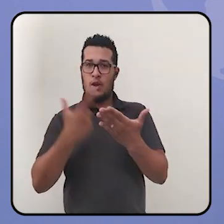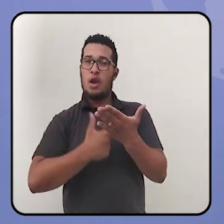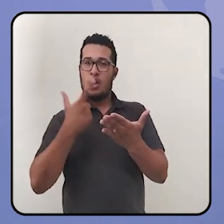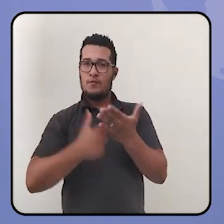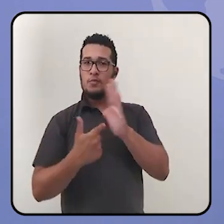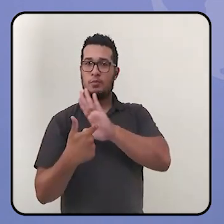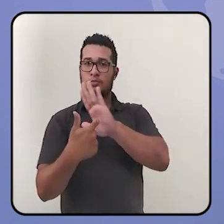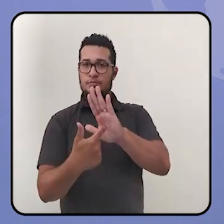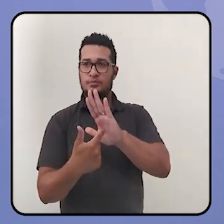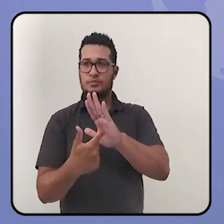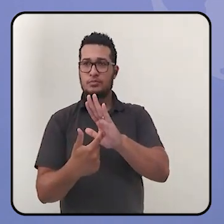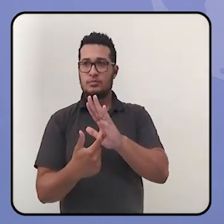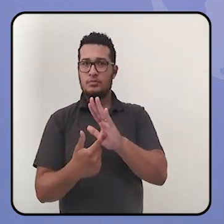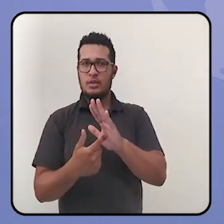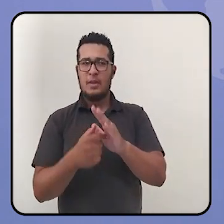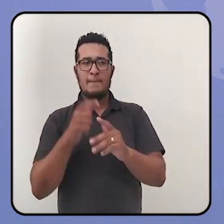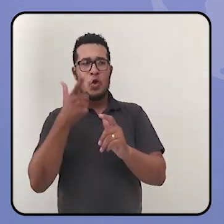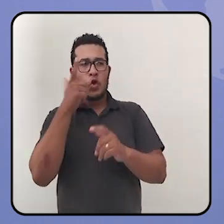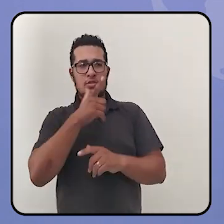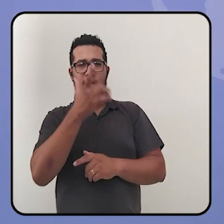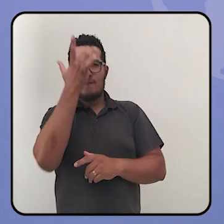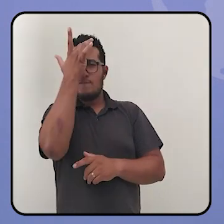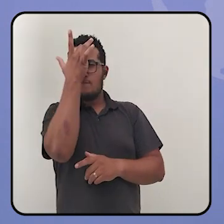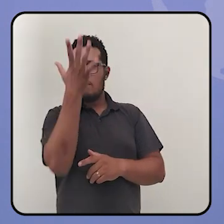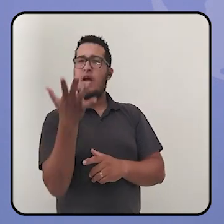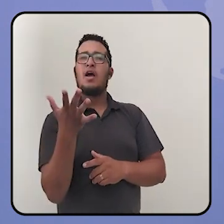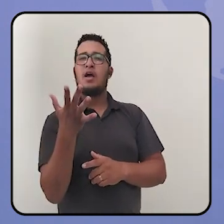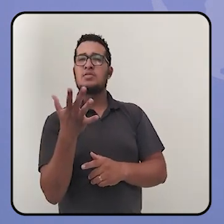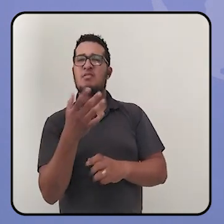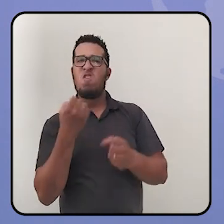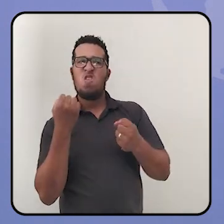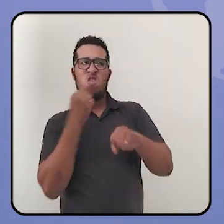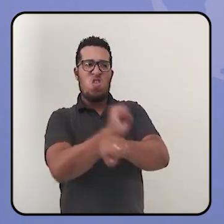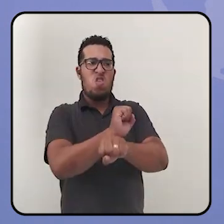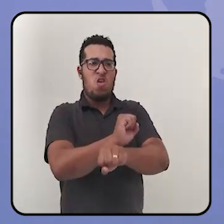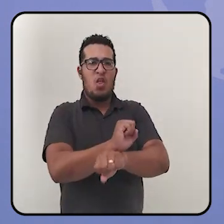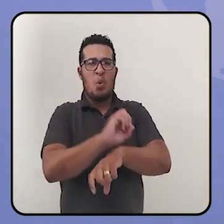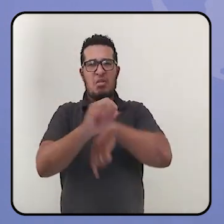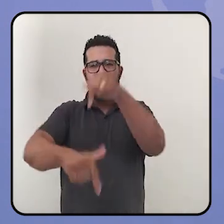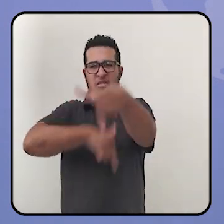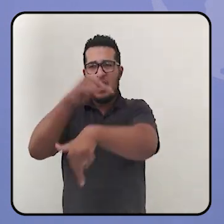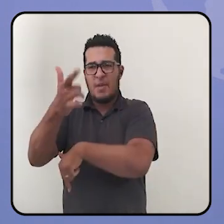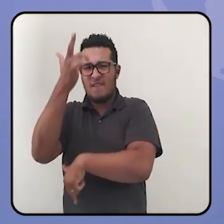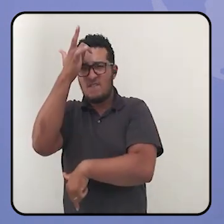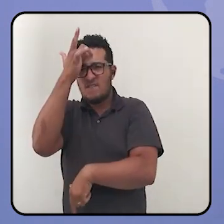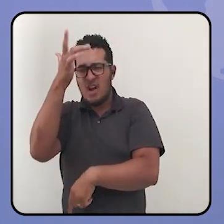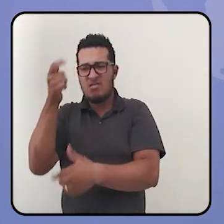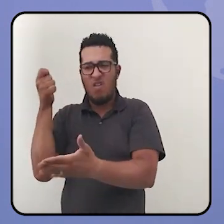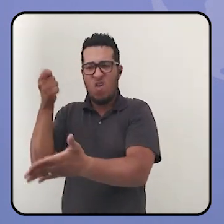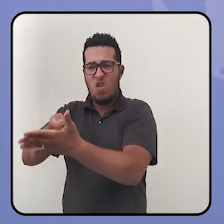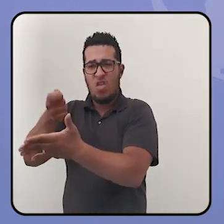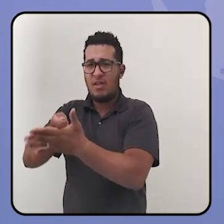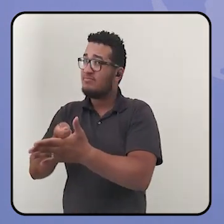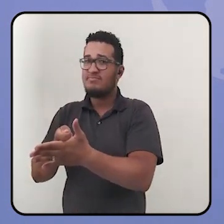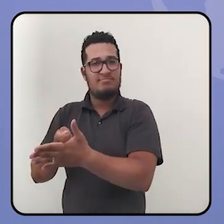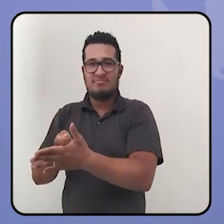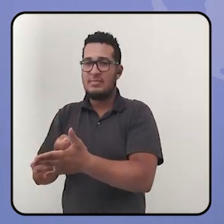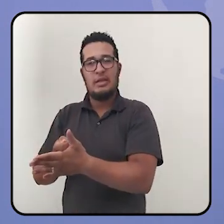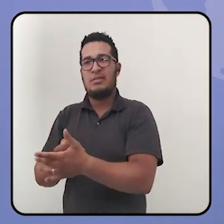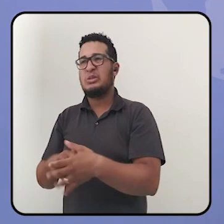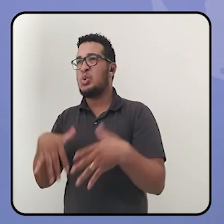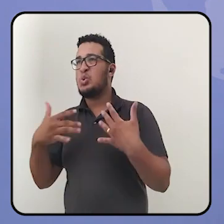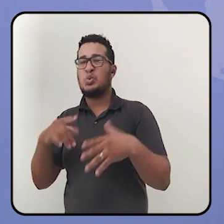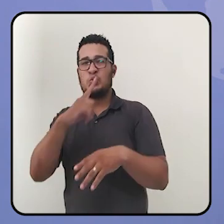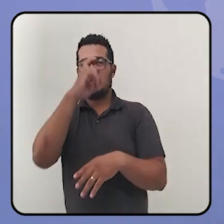aqui assistindo essa aula muito importante sobre a nossa história. Pois bem, analisaremos no próximo slide,